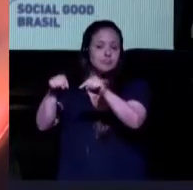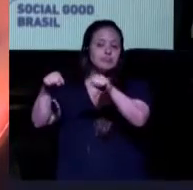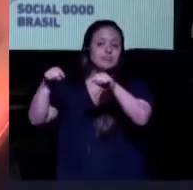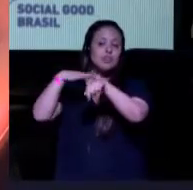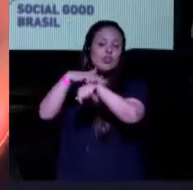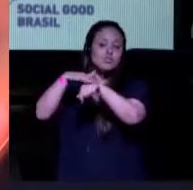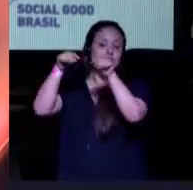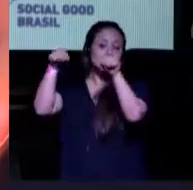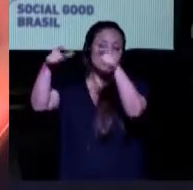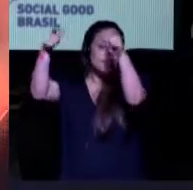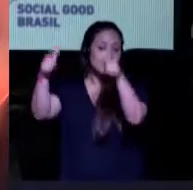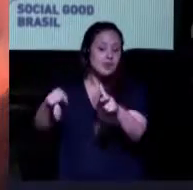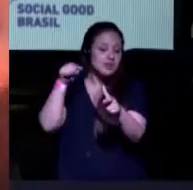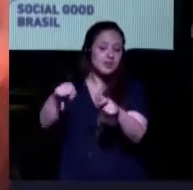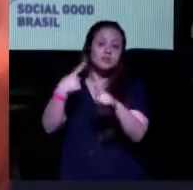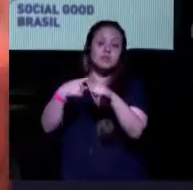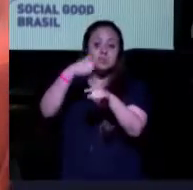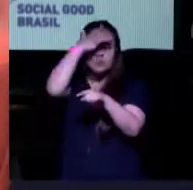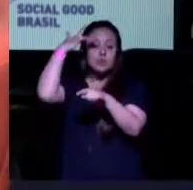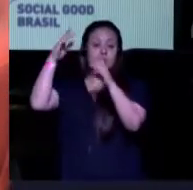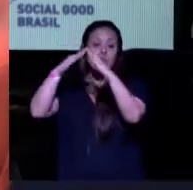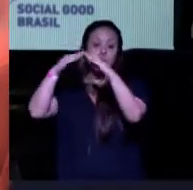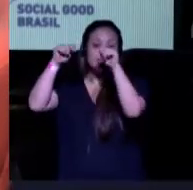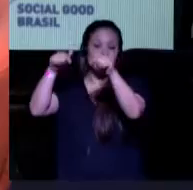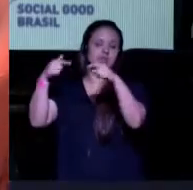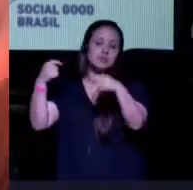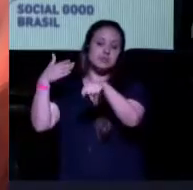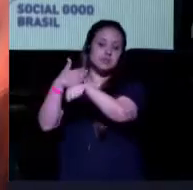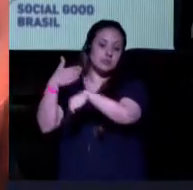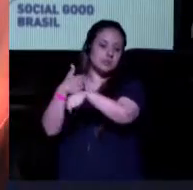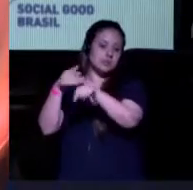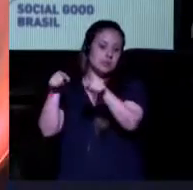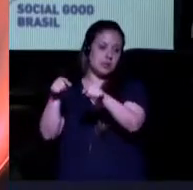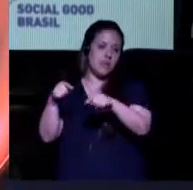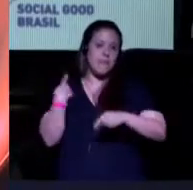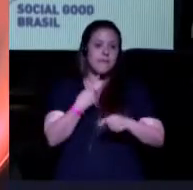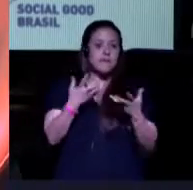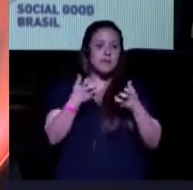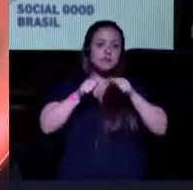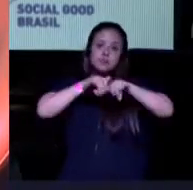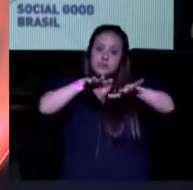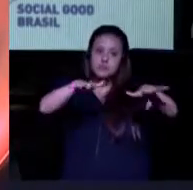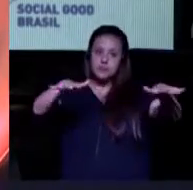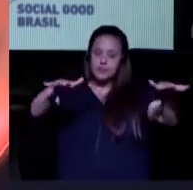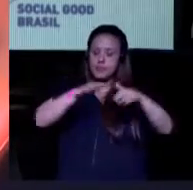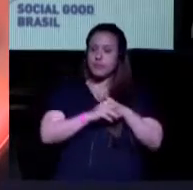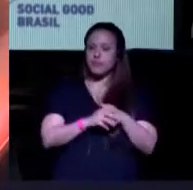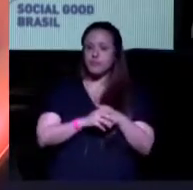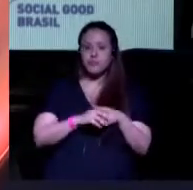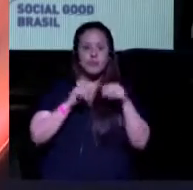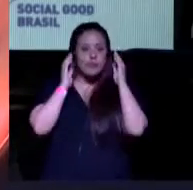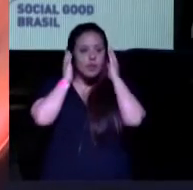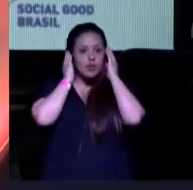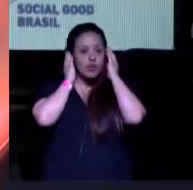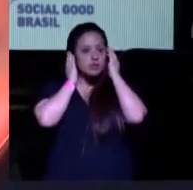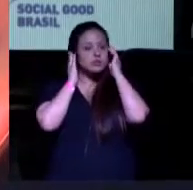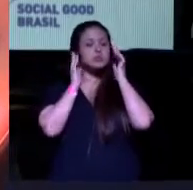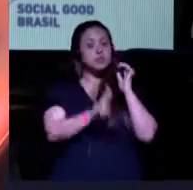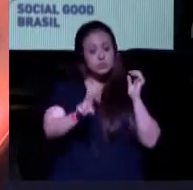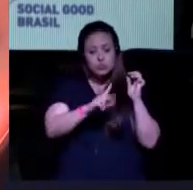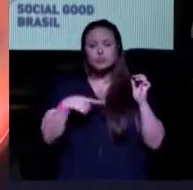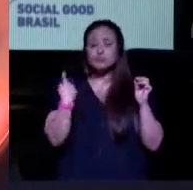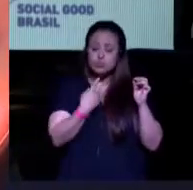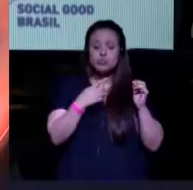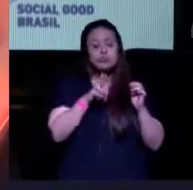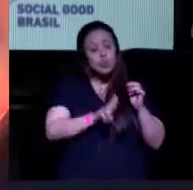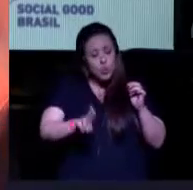nossas pequenas bolhas em nossas bolhas podem ser o ativismo social mas não há vários lugares onde